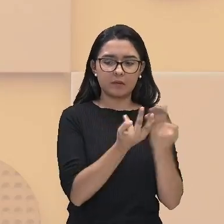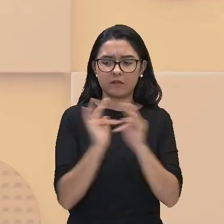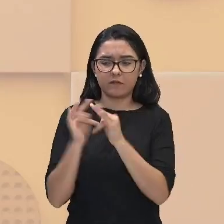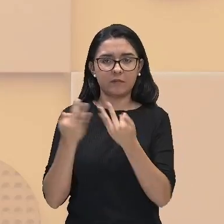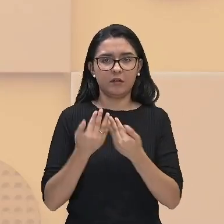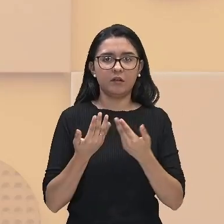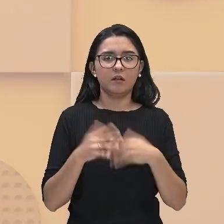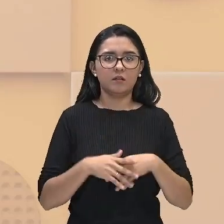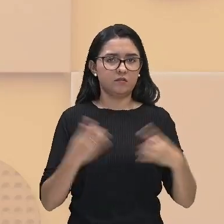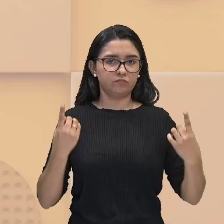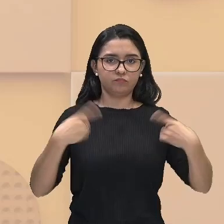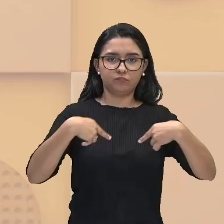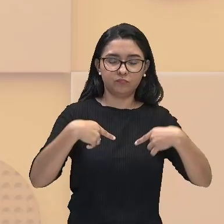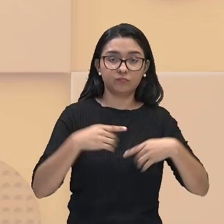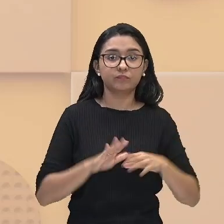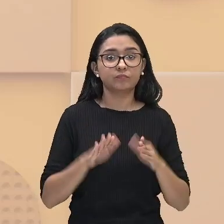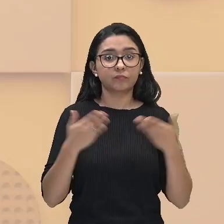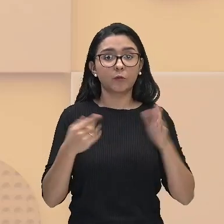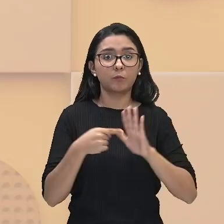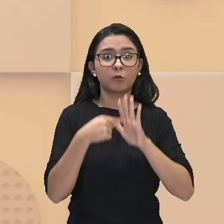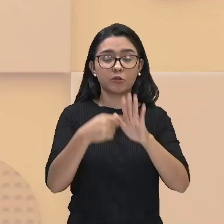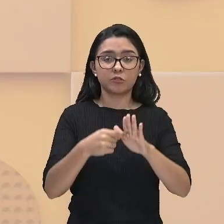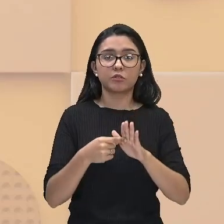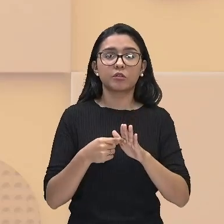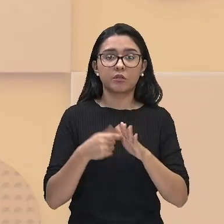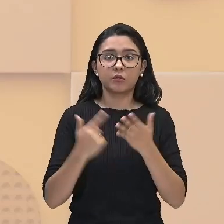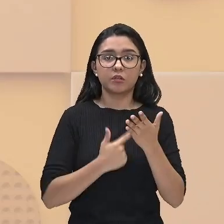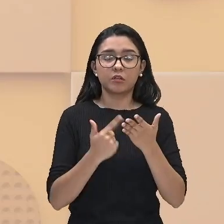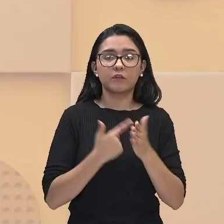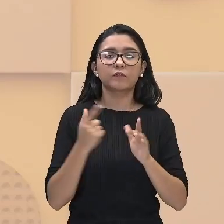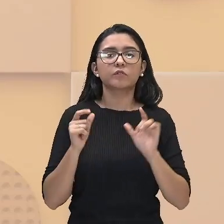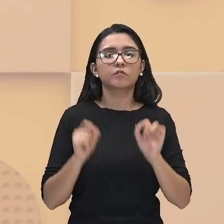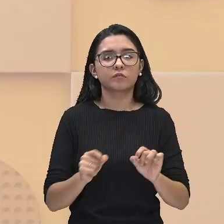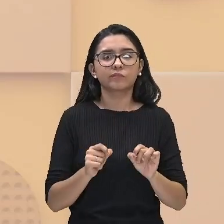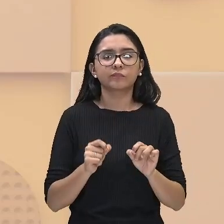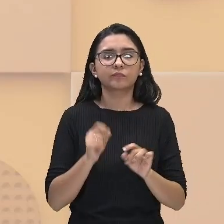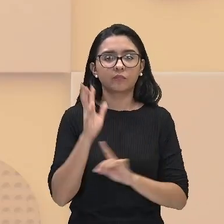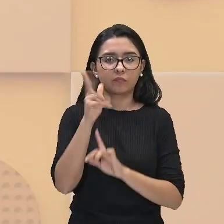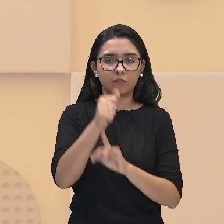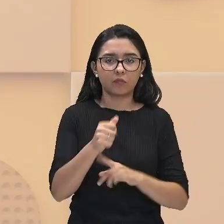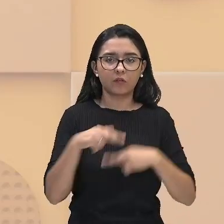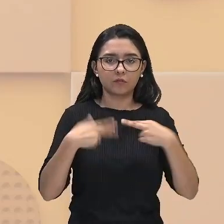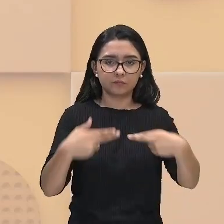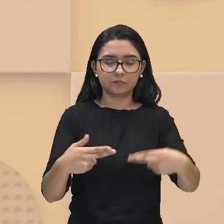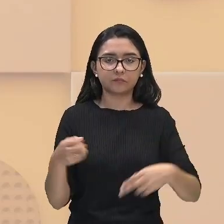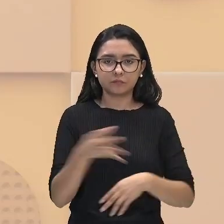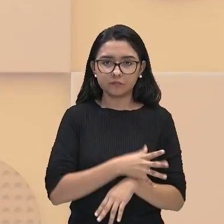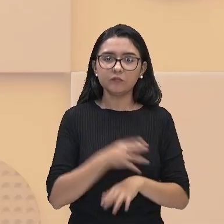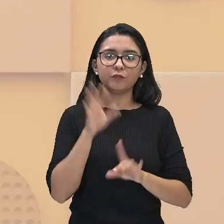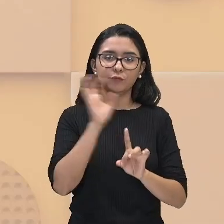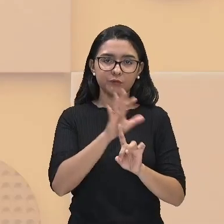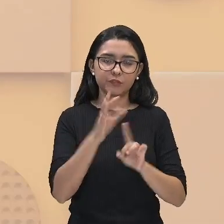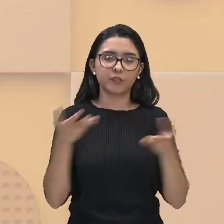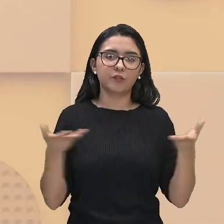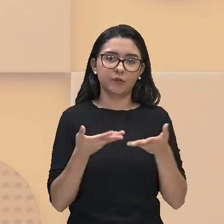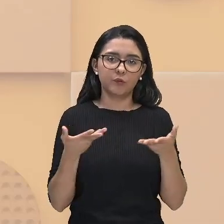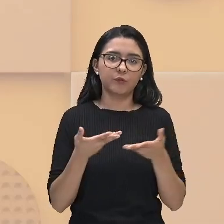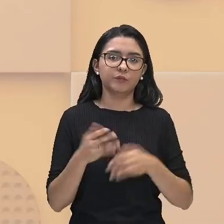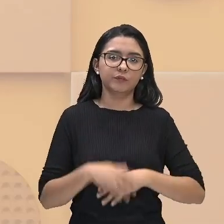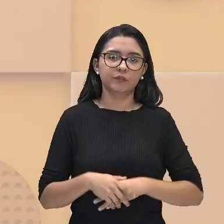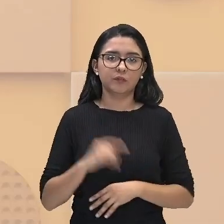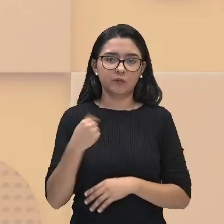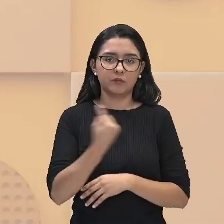Isso mostra, né, que as obras renascentistas elas influenciam também na nossa realidade. E vamos verificar que